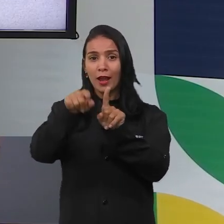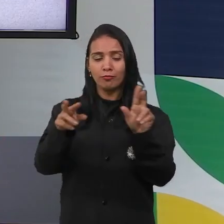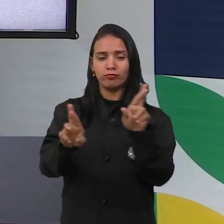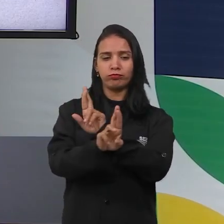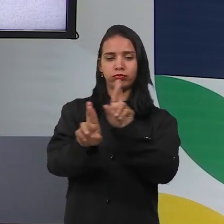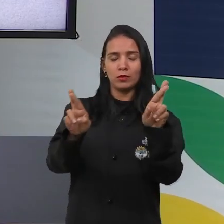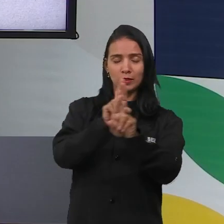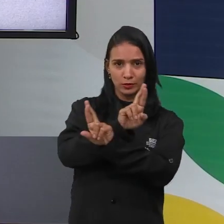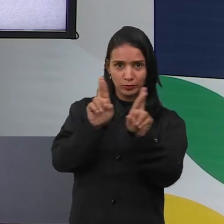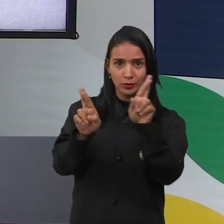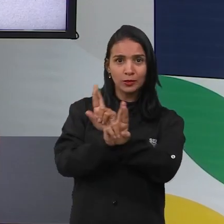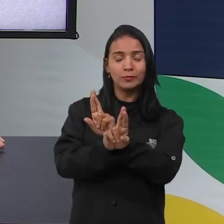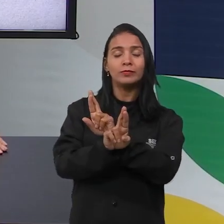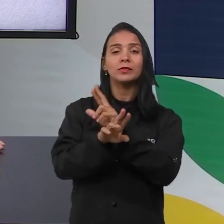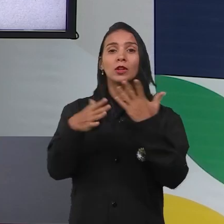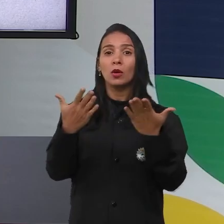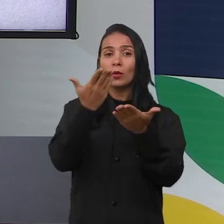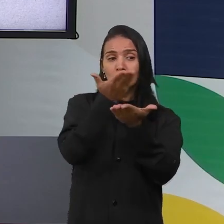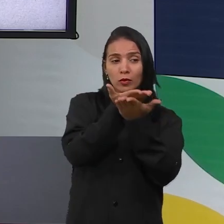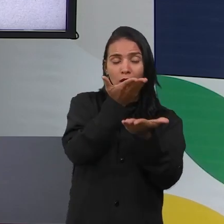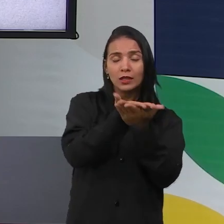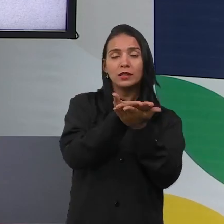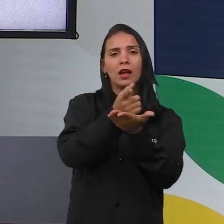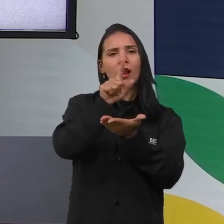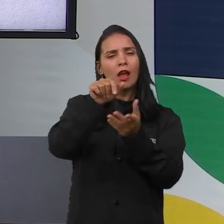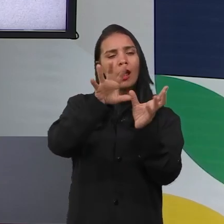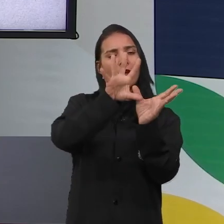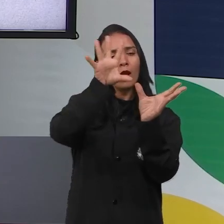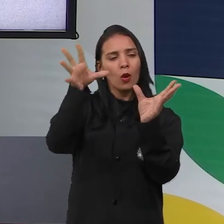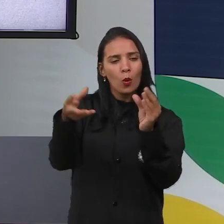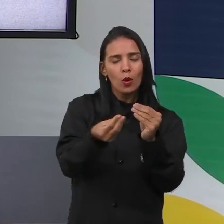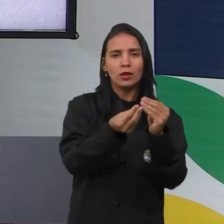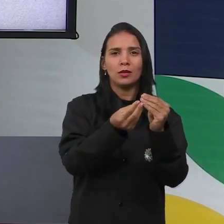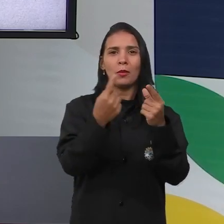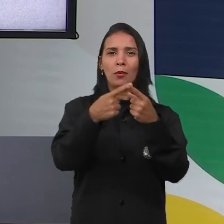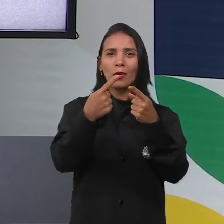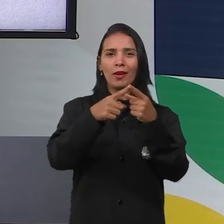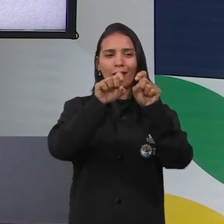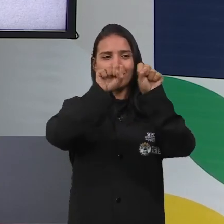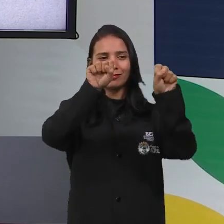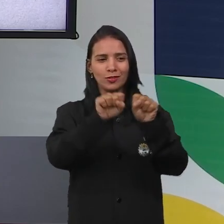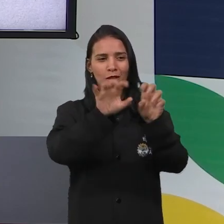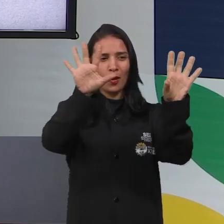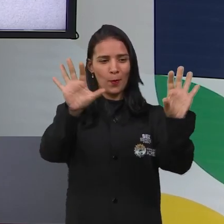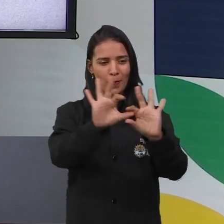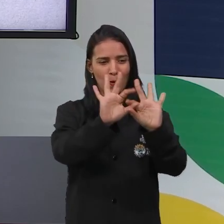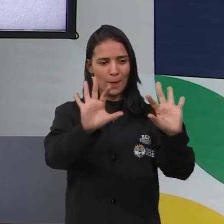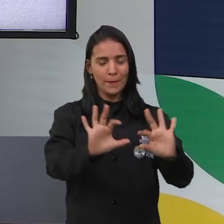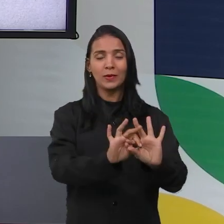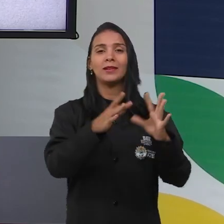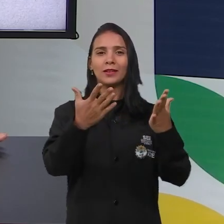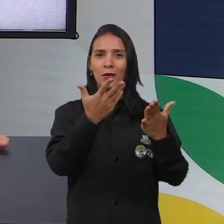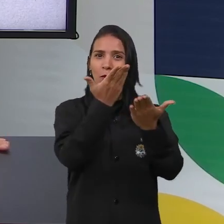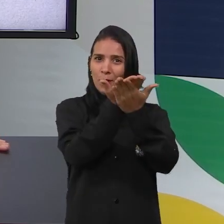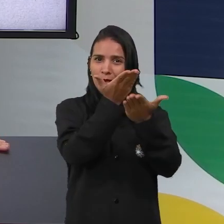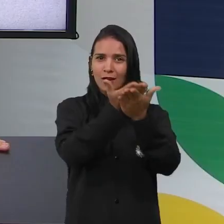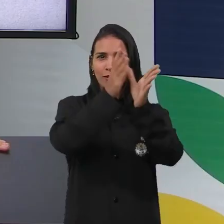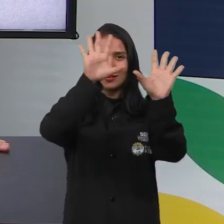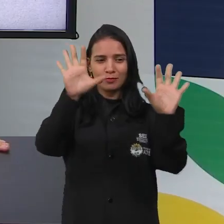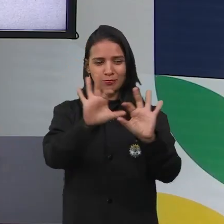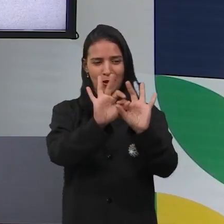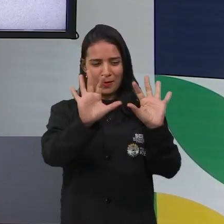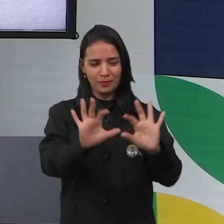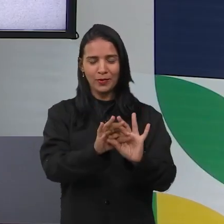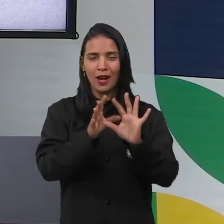si. Então, as aulas elas funcionam como se fosse um sistema. Então, uma aula vai complementando